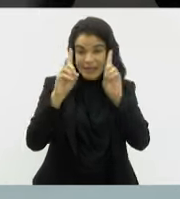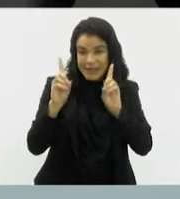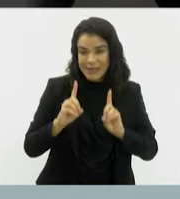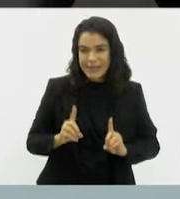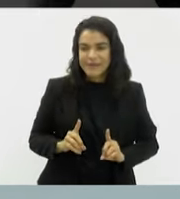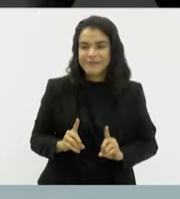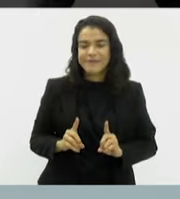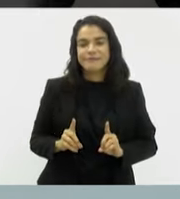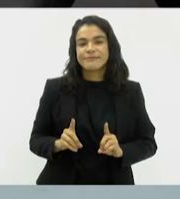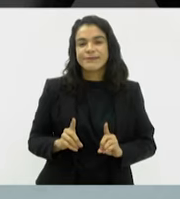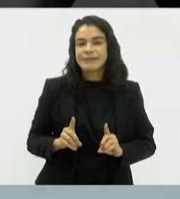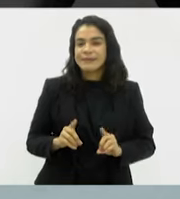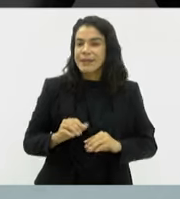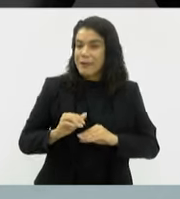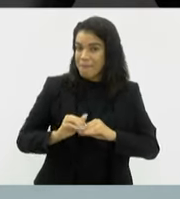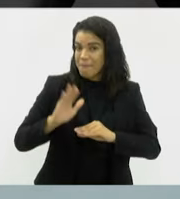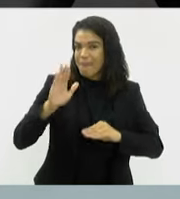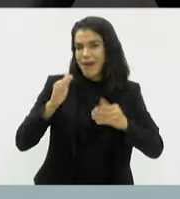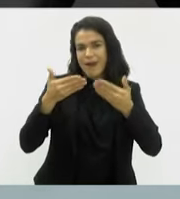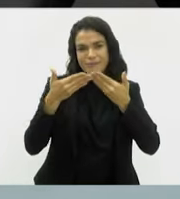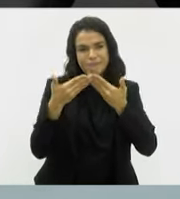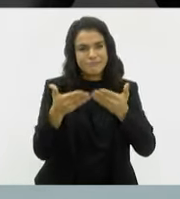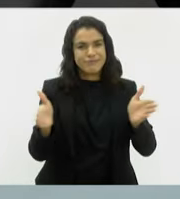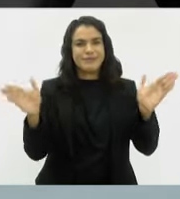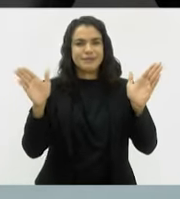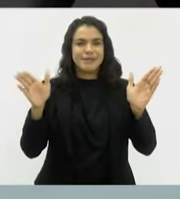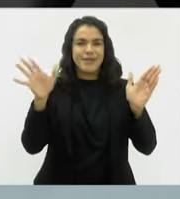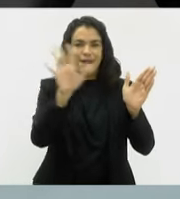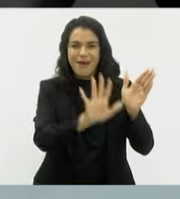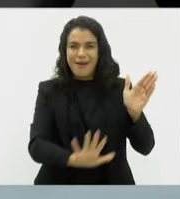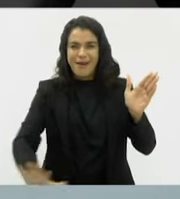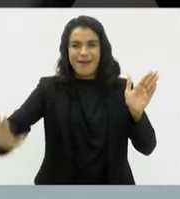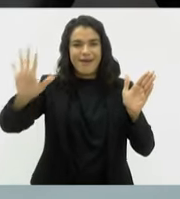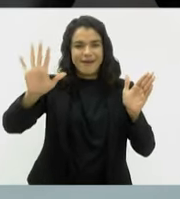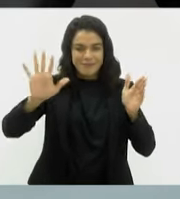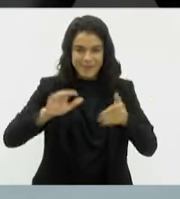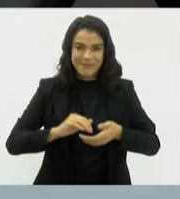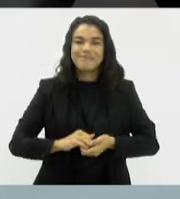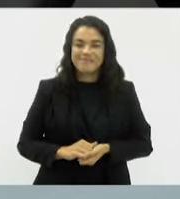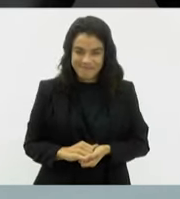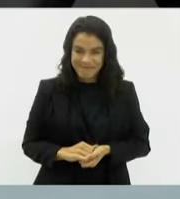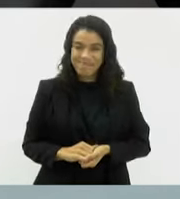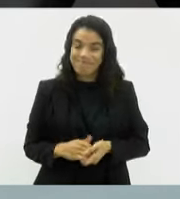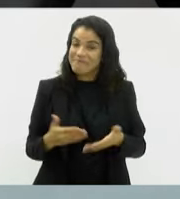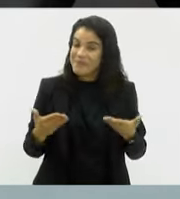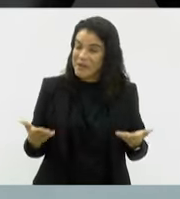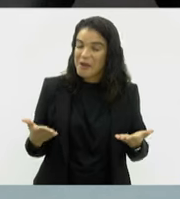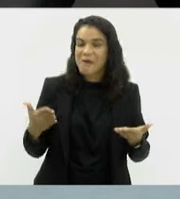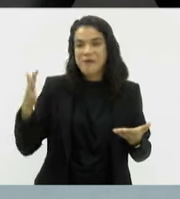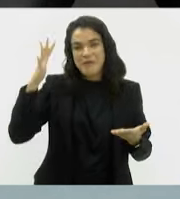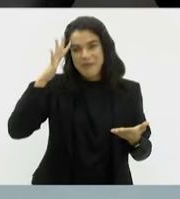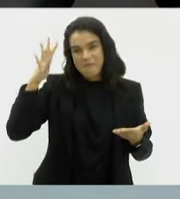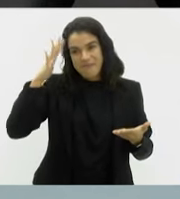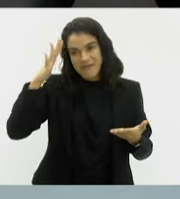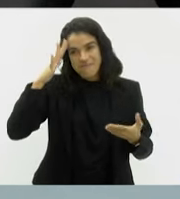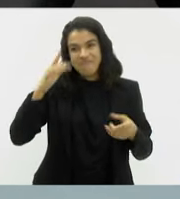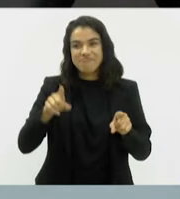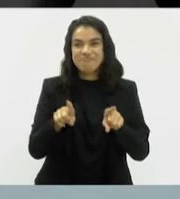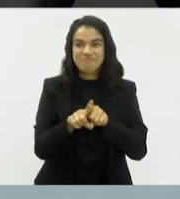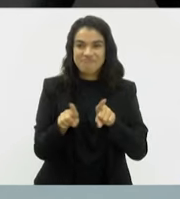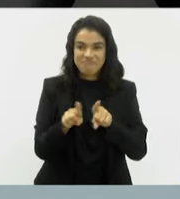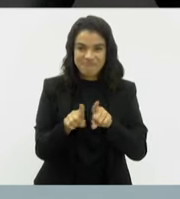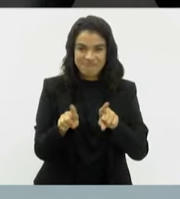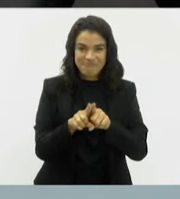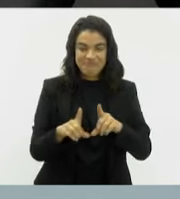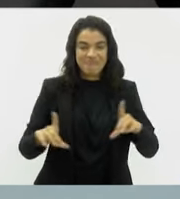deficiências, ela é mais genérica que do deputado De Larore. Então, a gente pode imaginar também